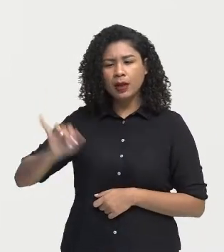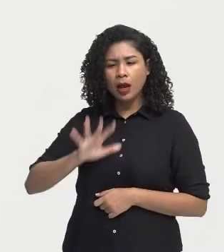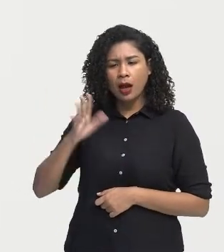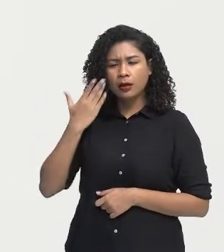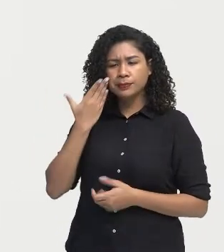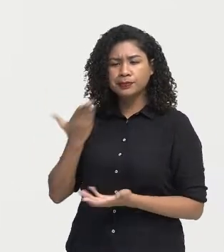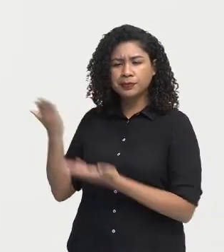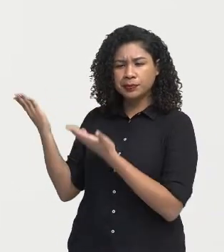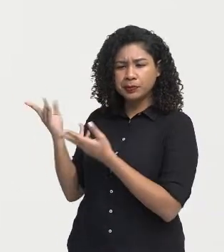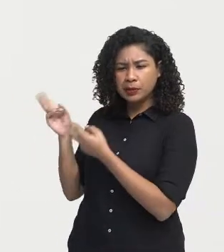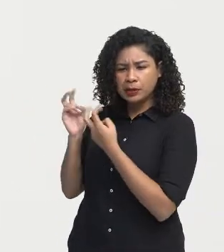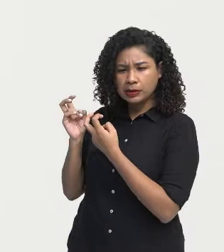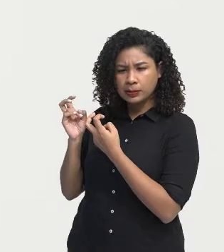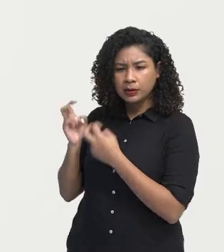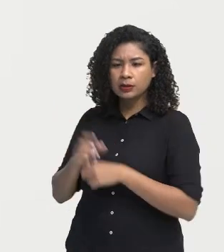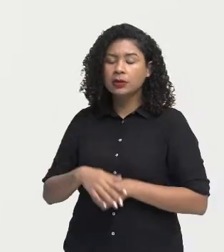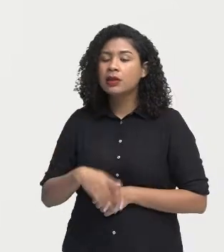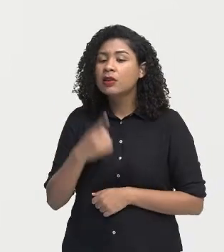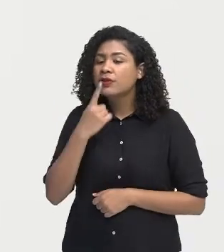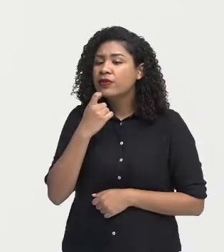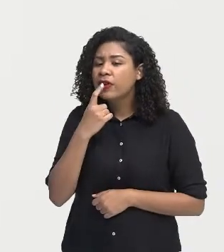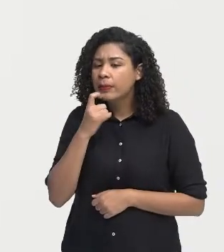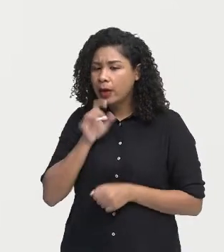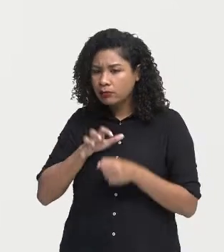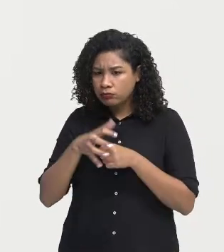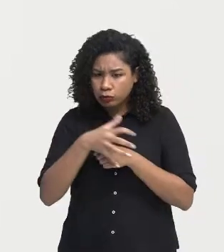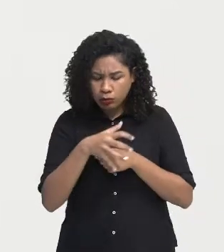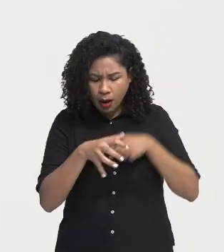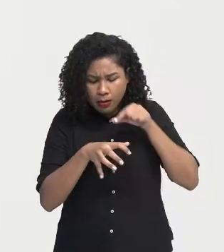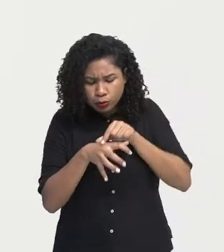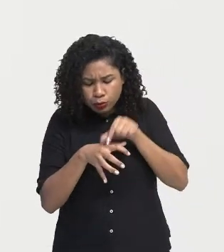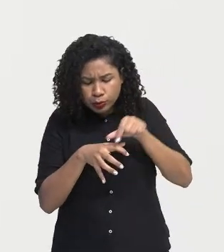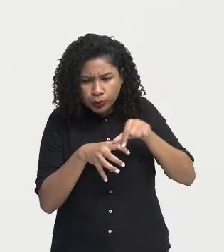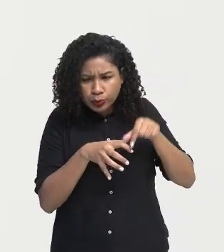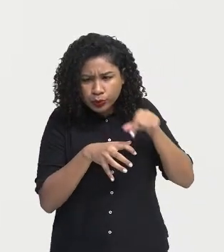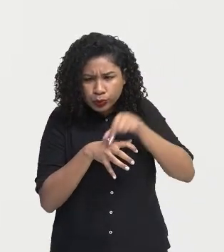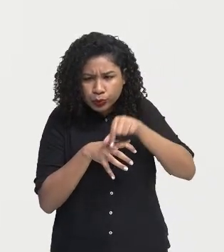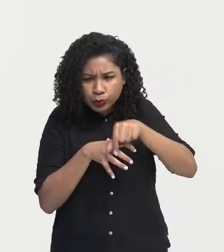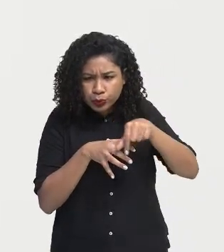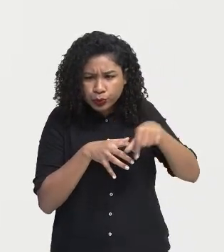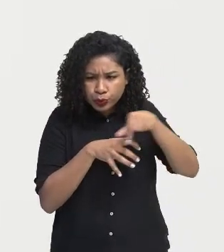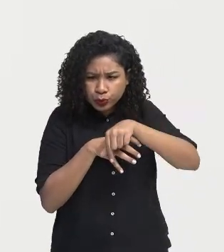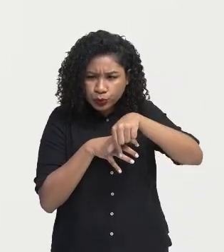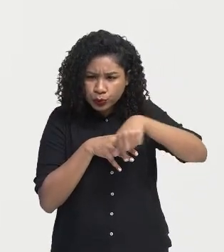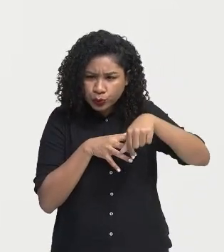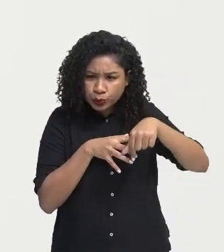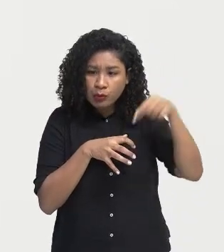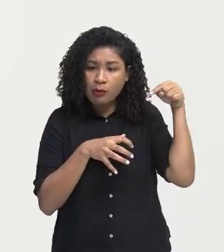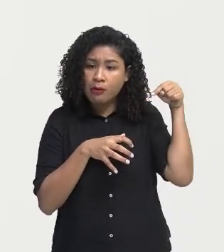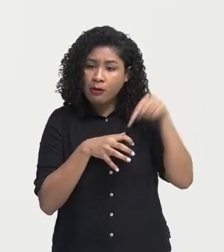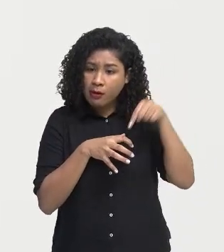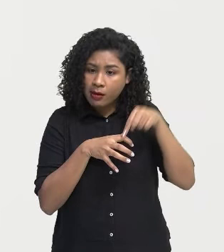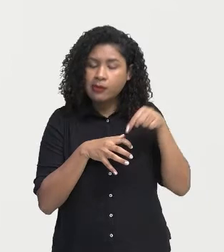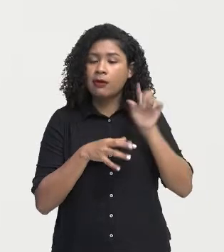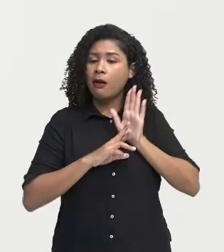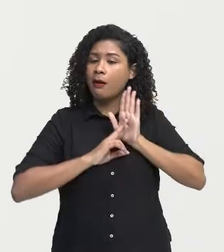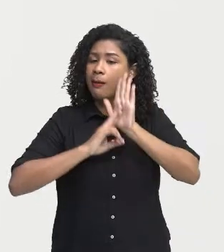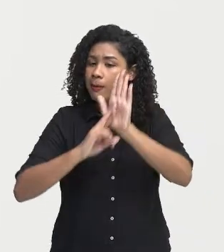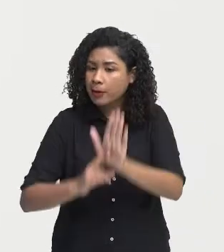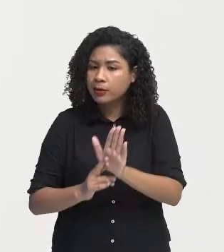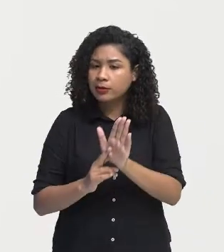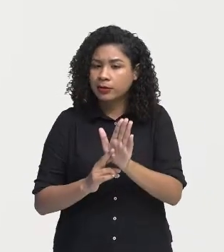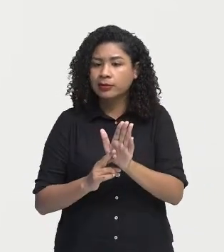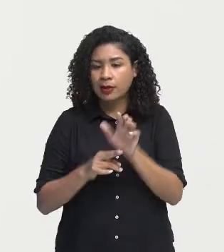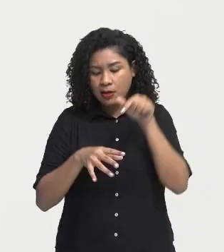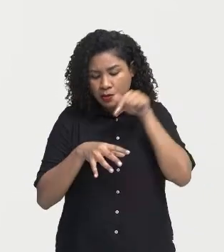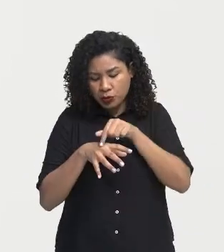gente observa esses pontinhos em vermelho. Esses pontinhos representam para a gente justamente esses grânulos, essas estruturas